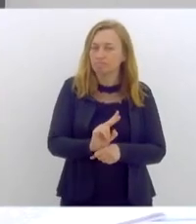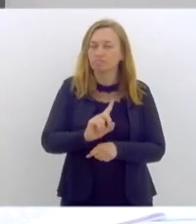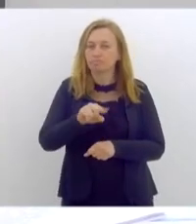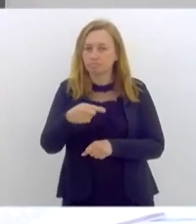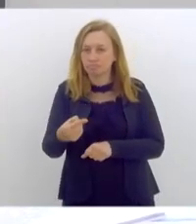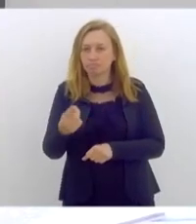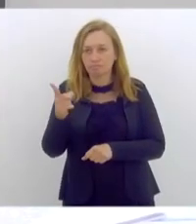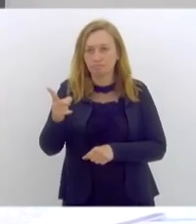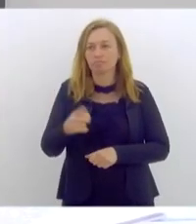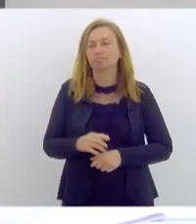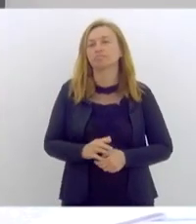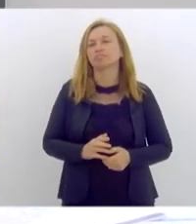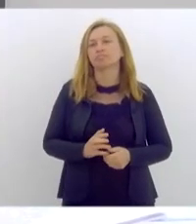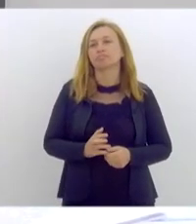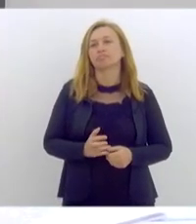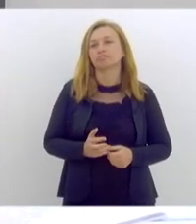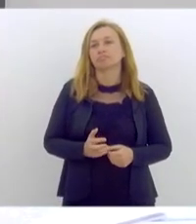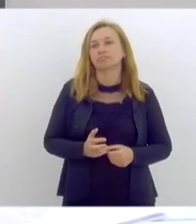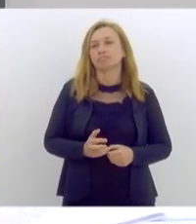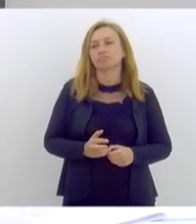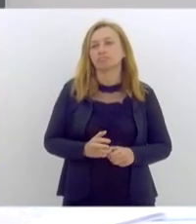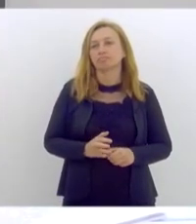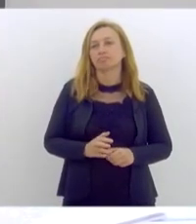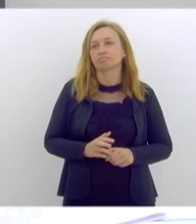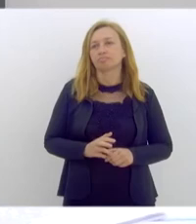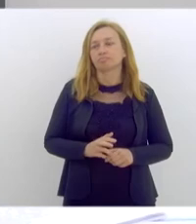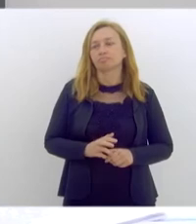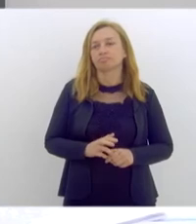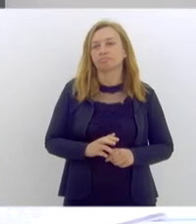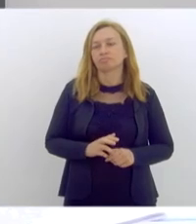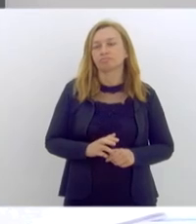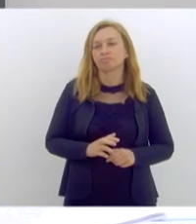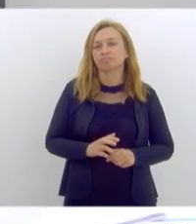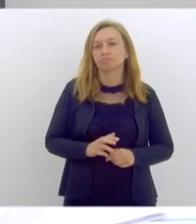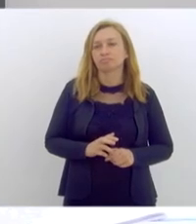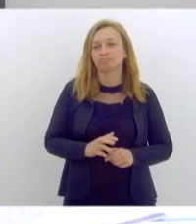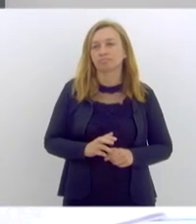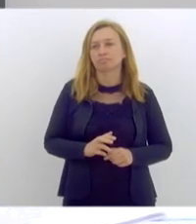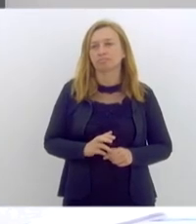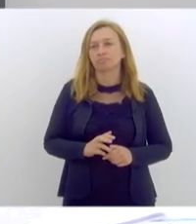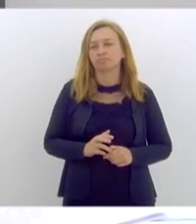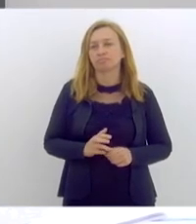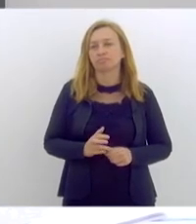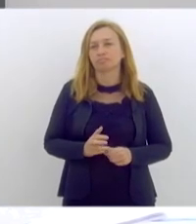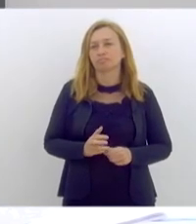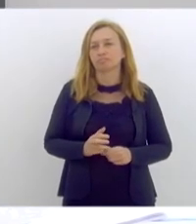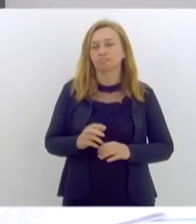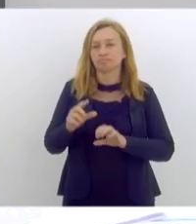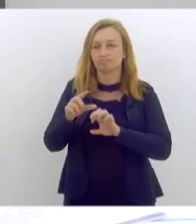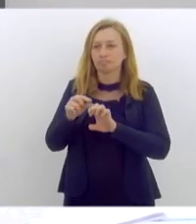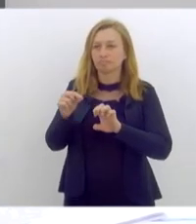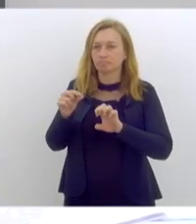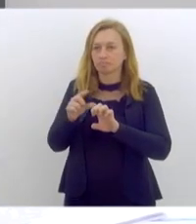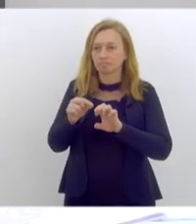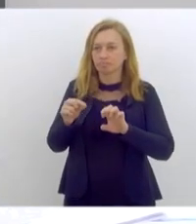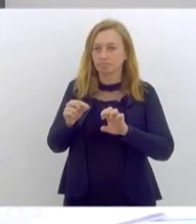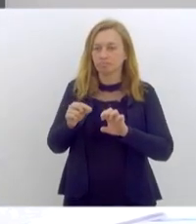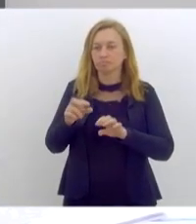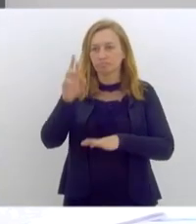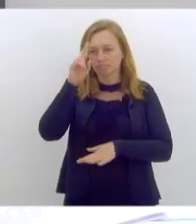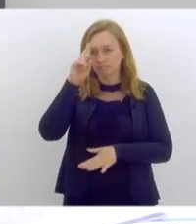existentes lá exatamente só e somente para empresários negros